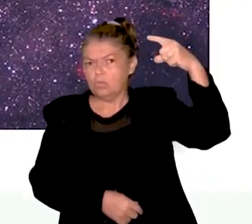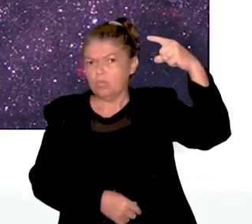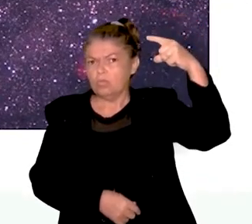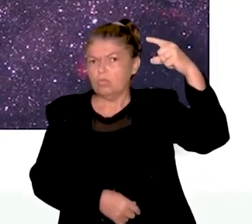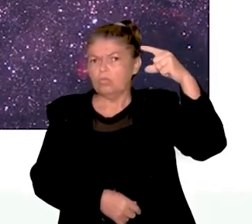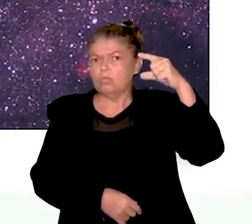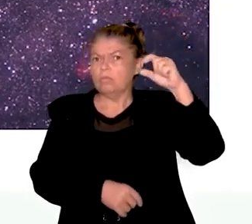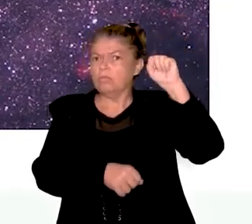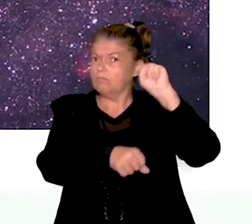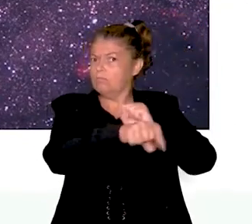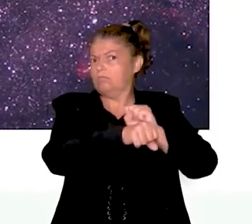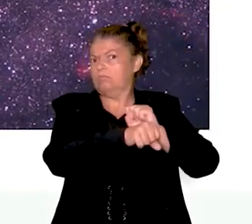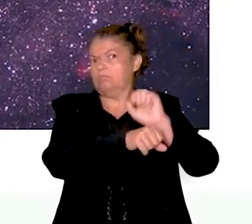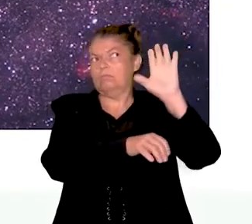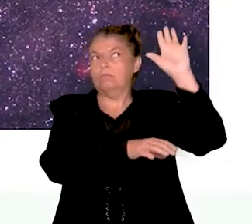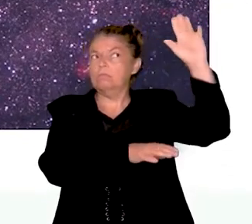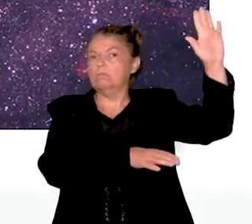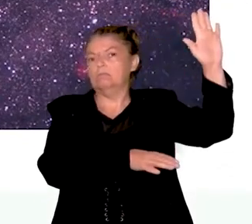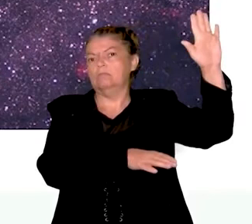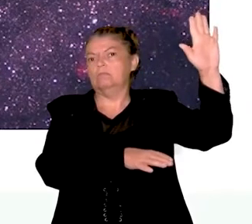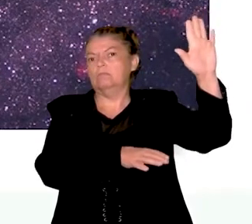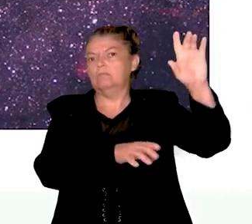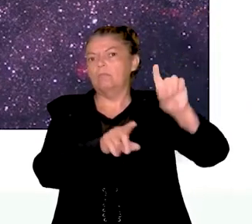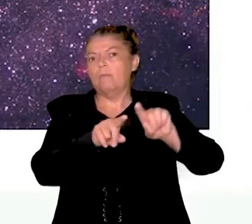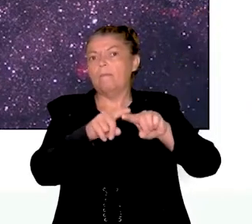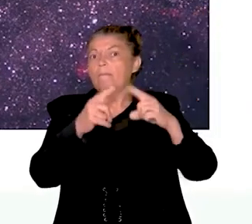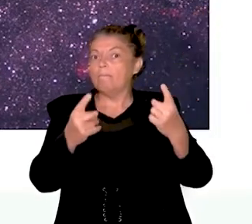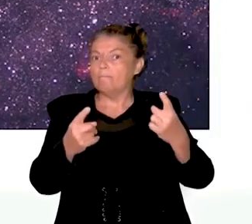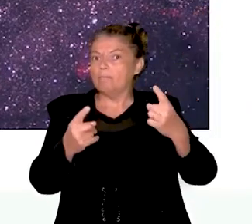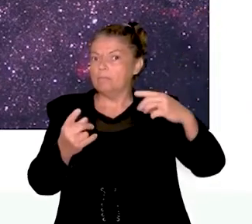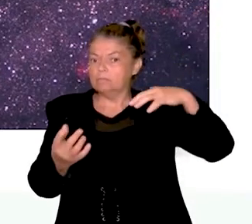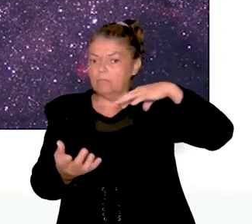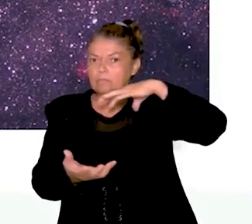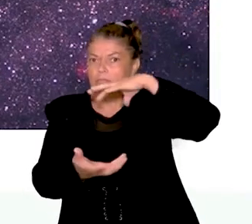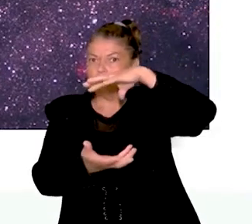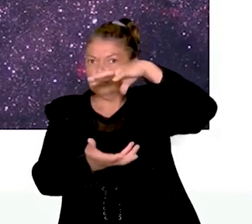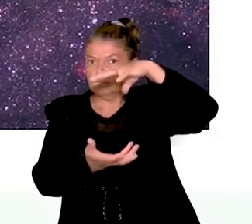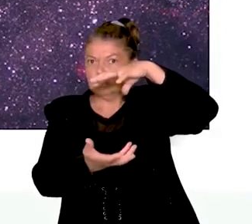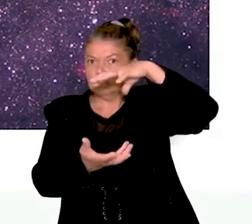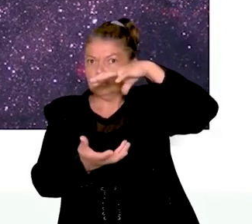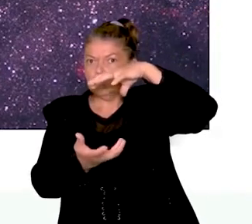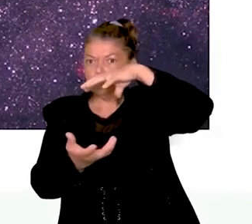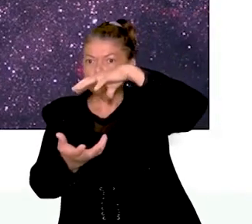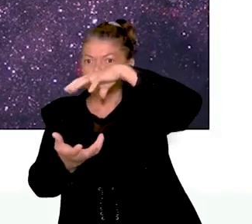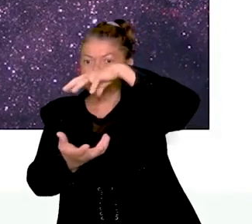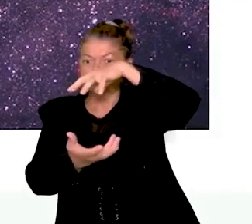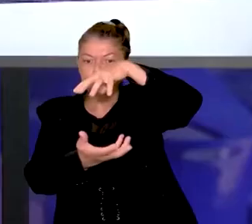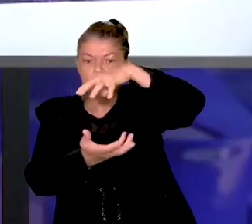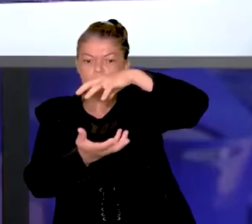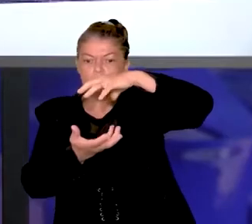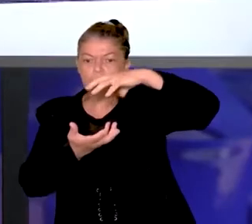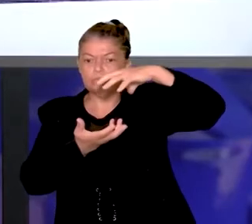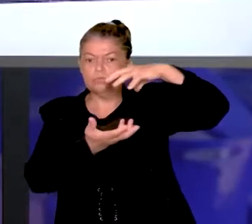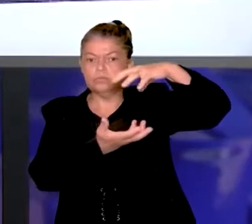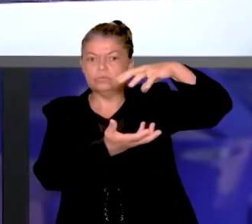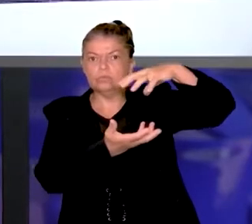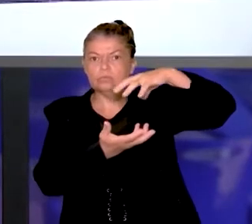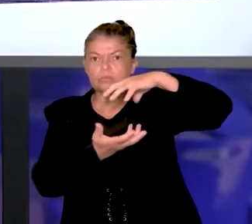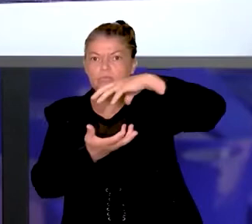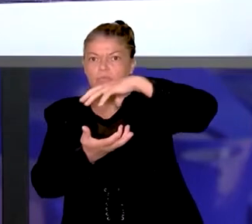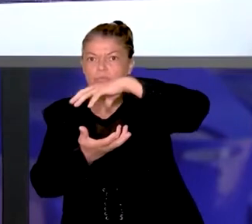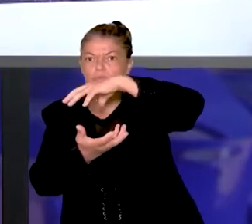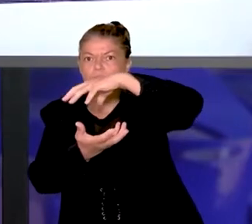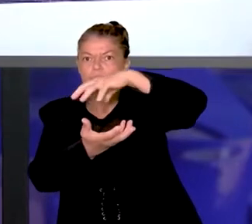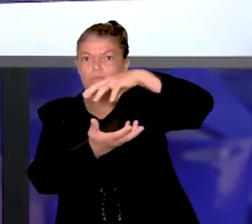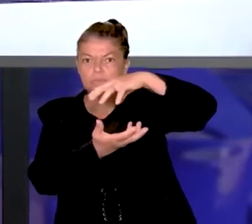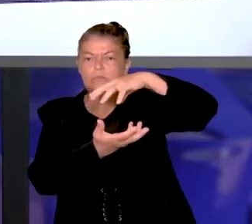a Terra, ela tem a sua rotação de 24 horas. E, para os povos antigos, não era a Terra que se movimentava,